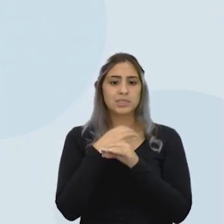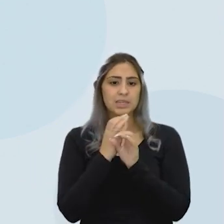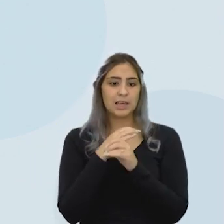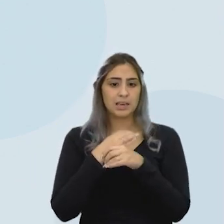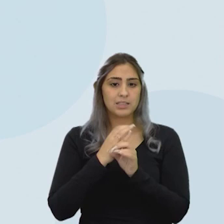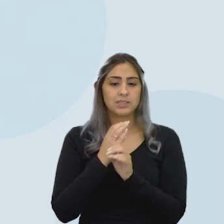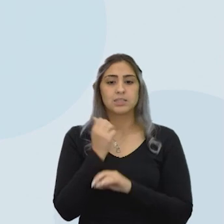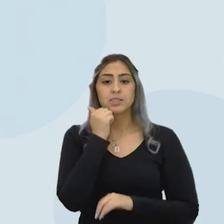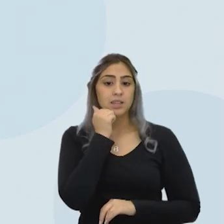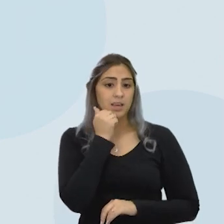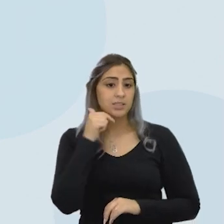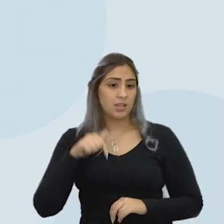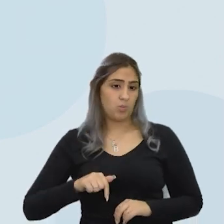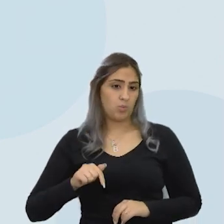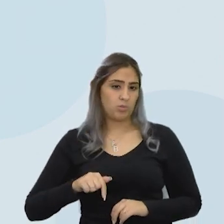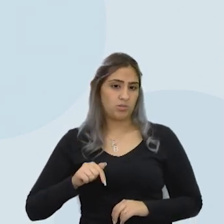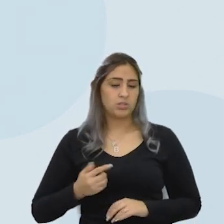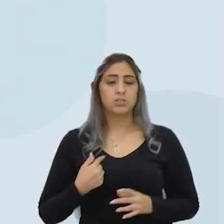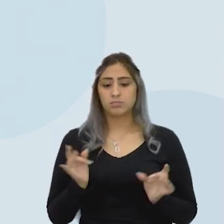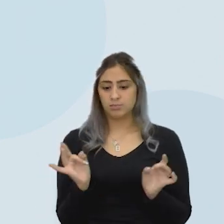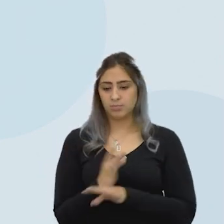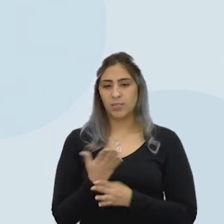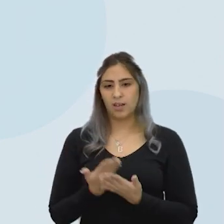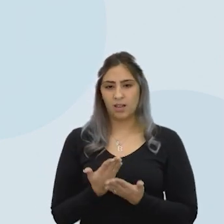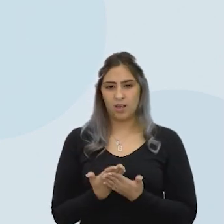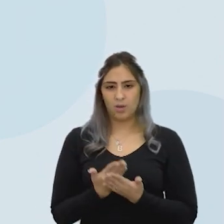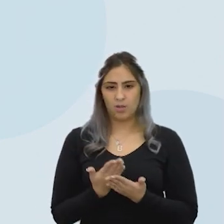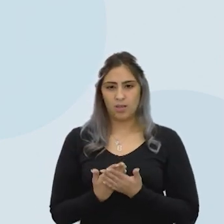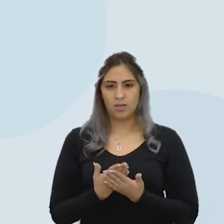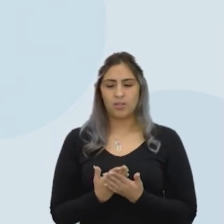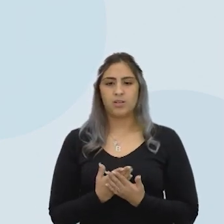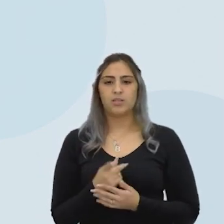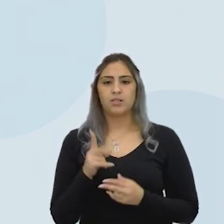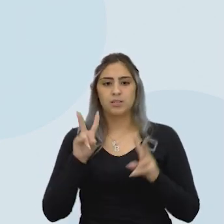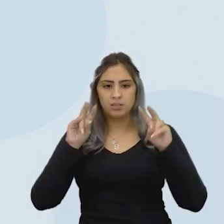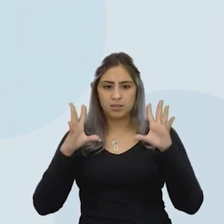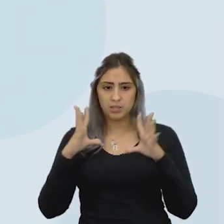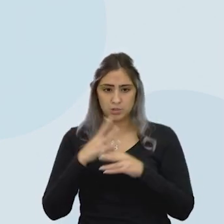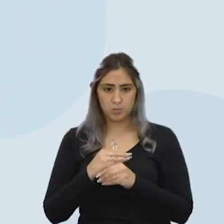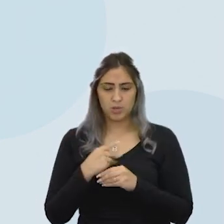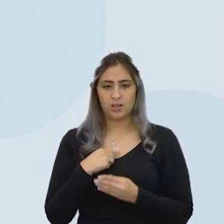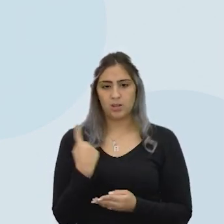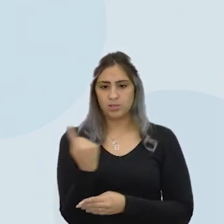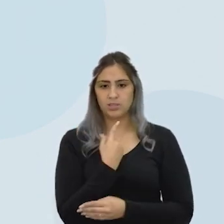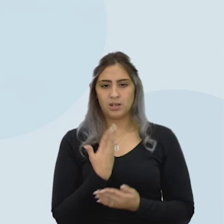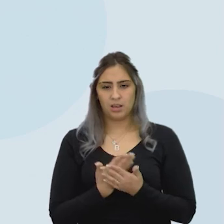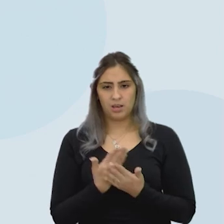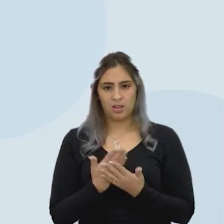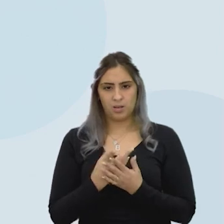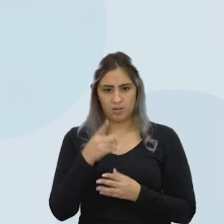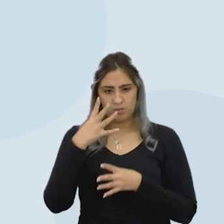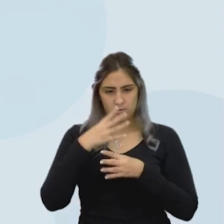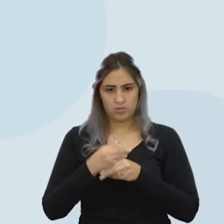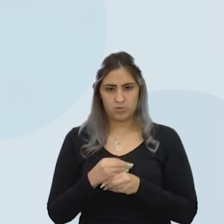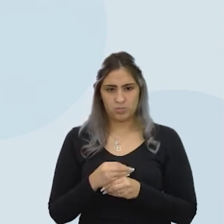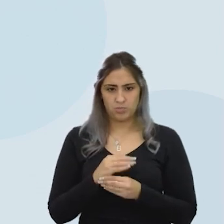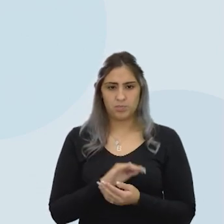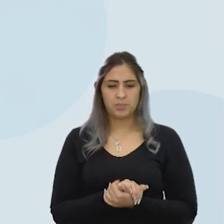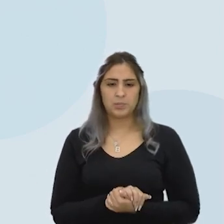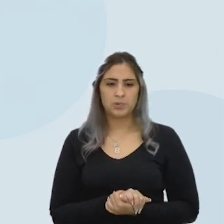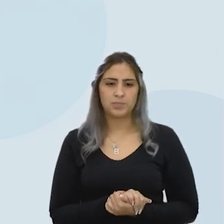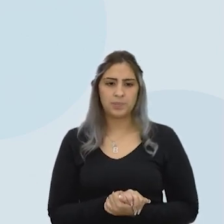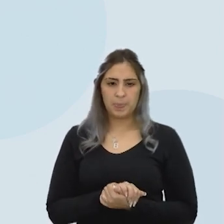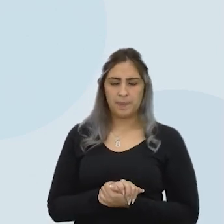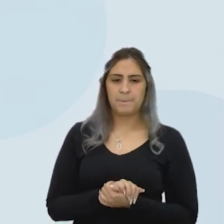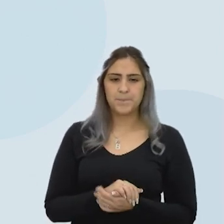respeito das teorias. Estamos acabando a aula, então tá aí para vocês um resuminho da nossa aula. A gente viu a evolução química e alguns